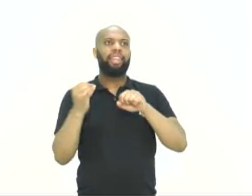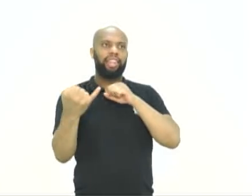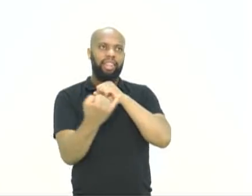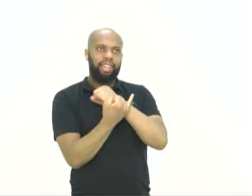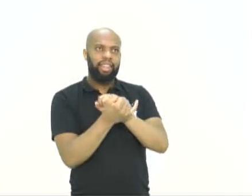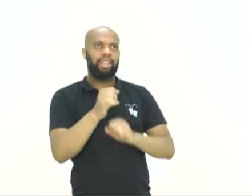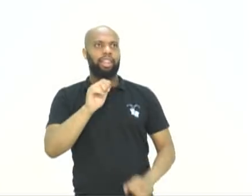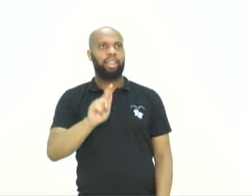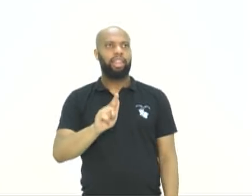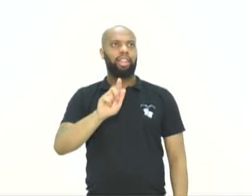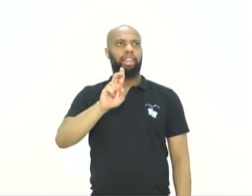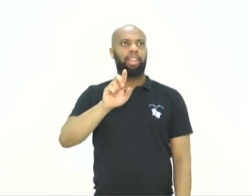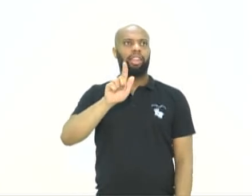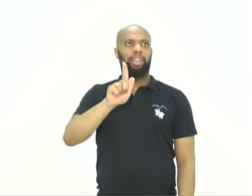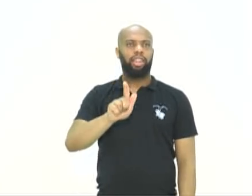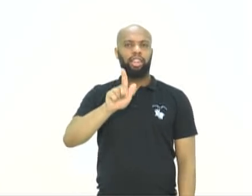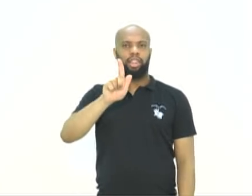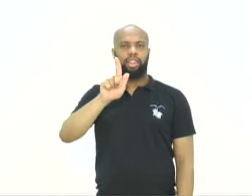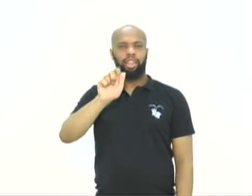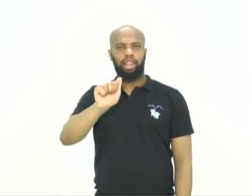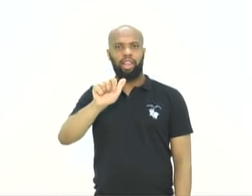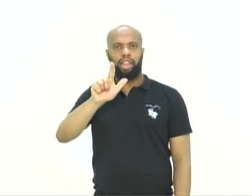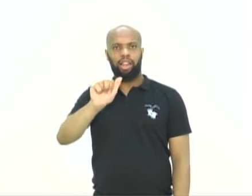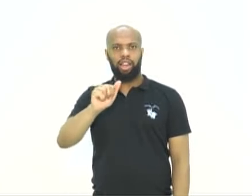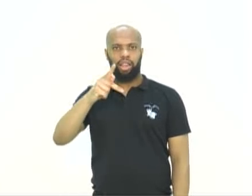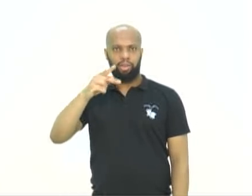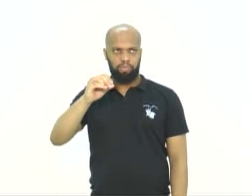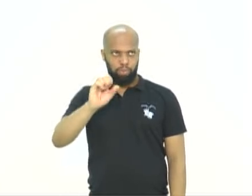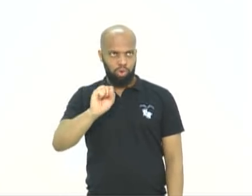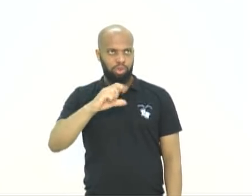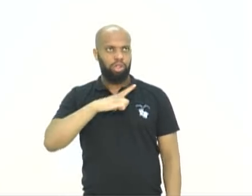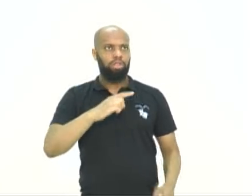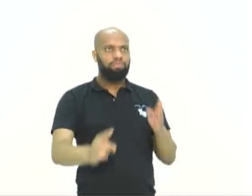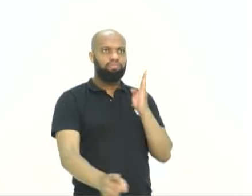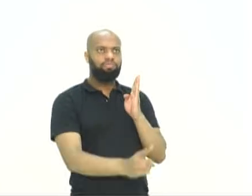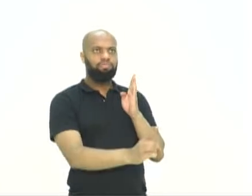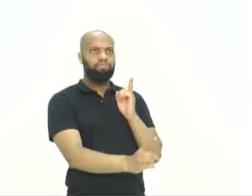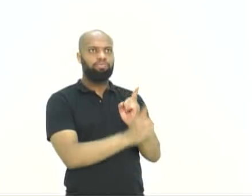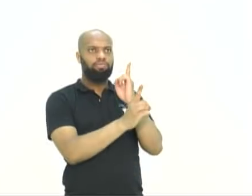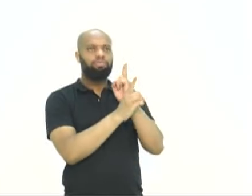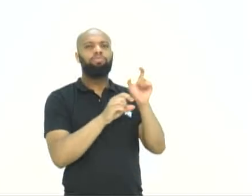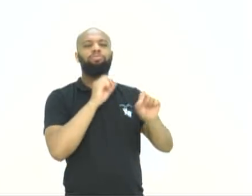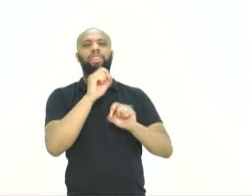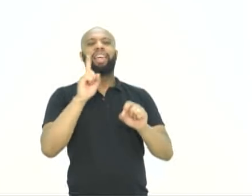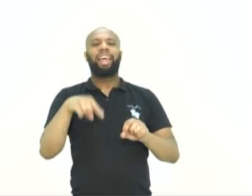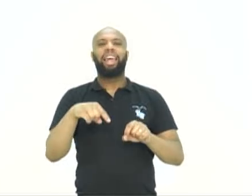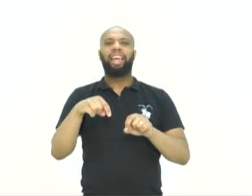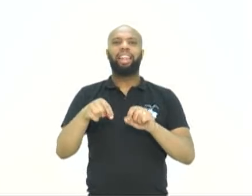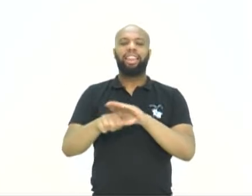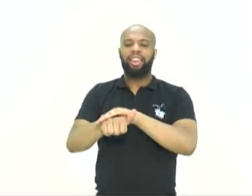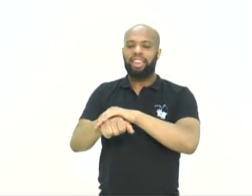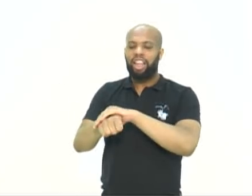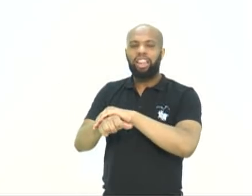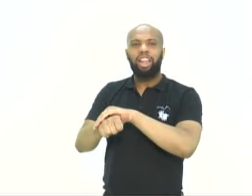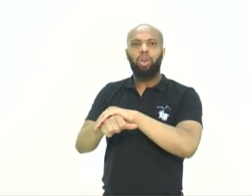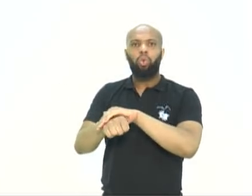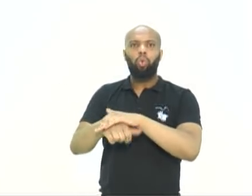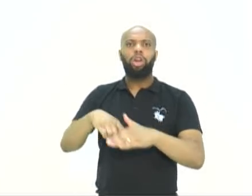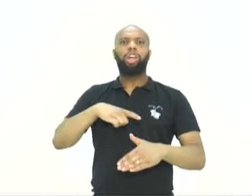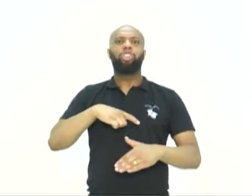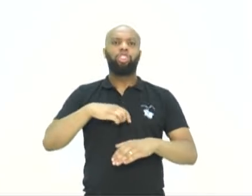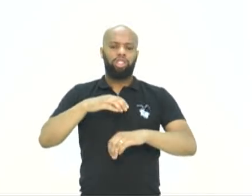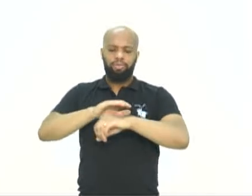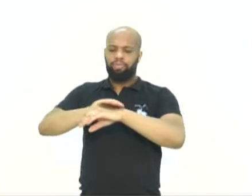Ilhas de Galápagos, ele encontrou lá as tartarugas gigantes e percebeu que as tartarugas tinham cascos diferentes, vindas de ilhas